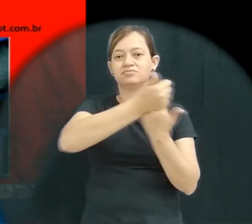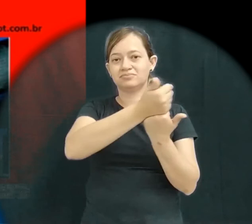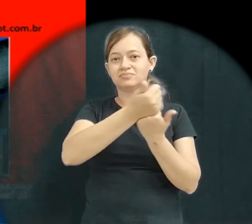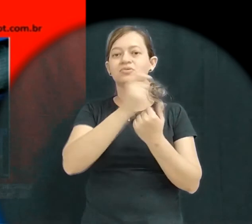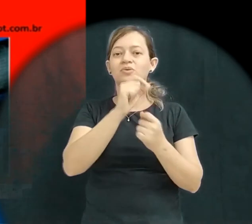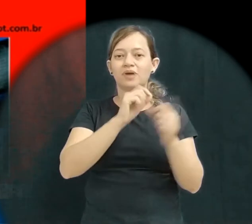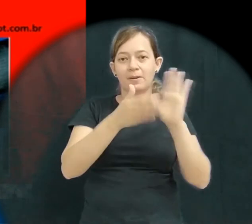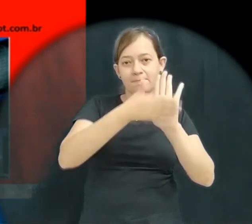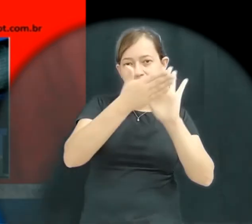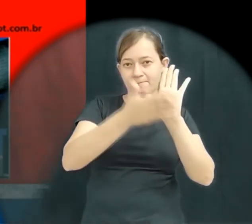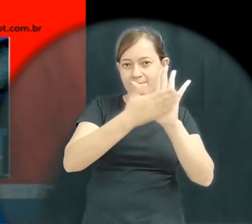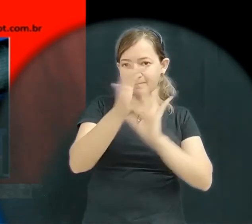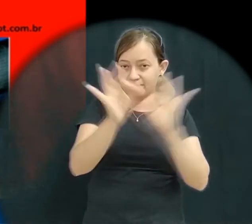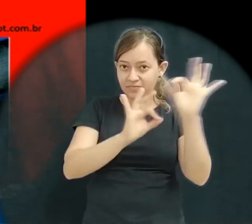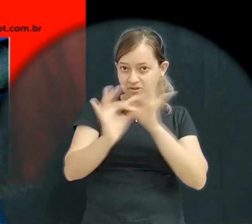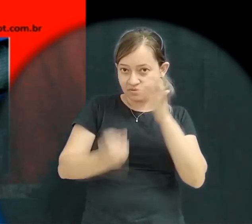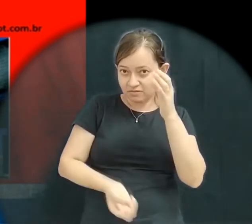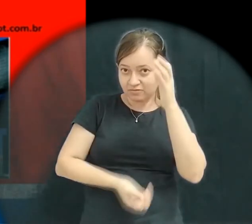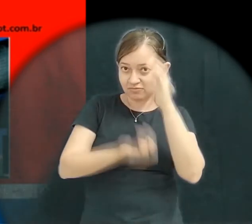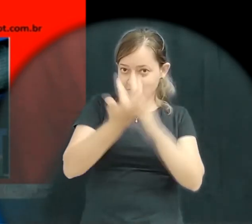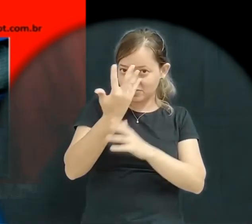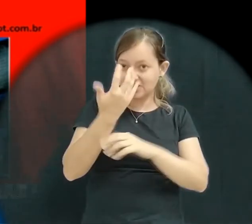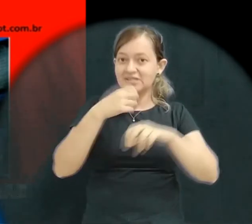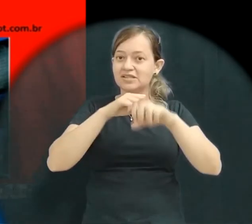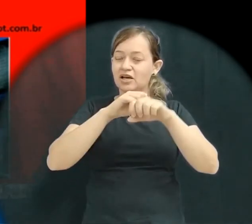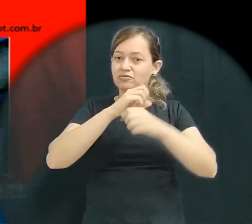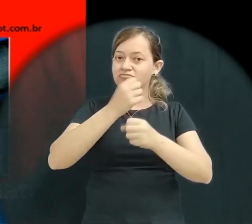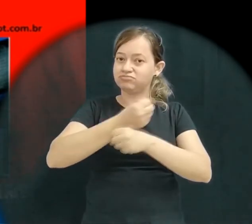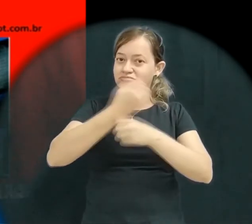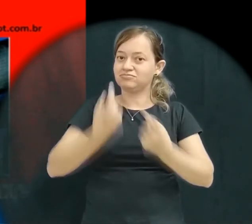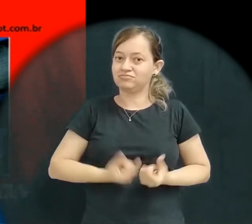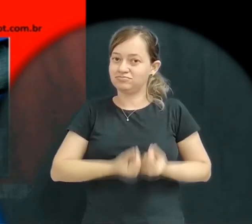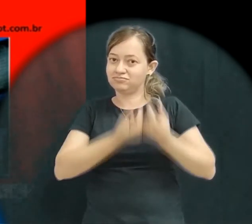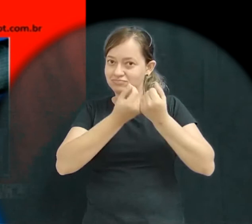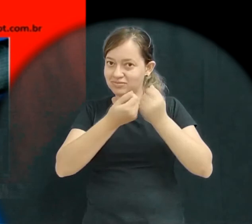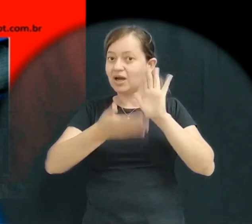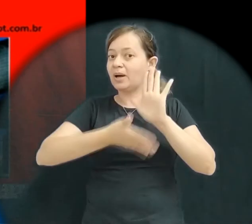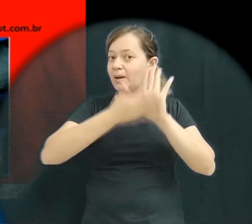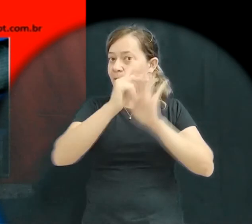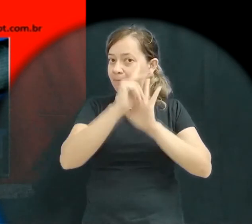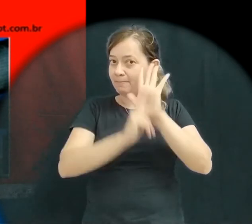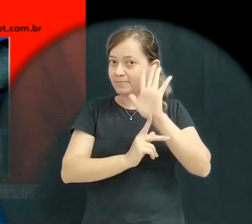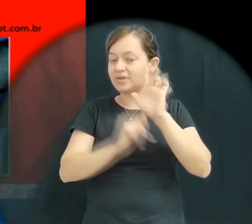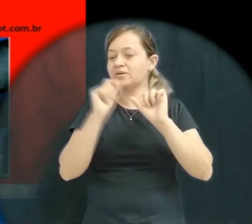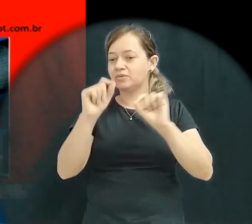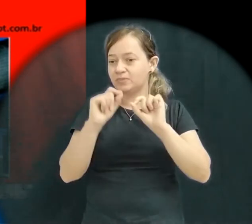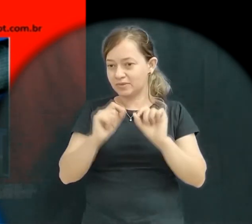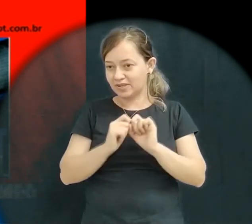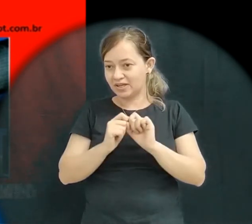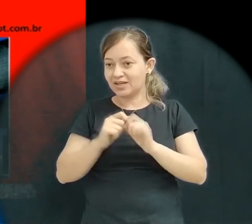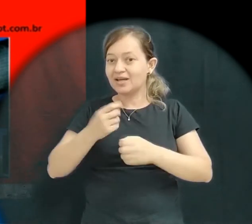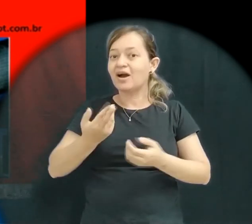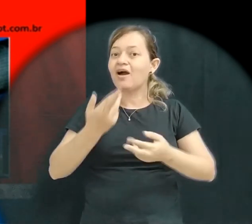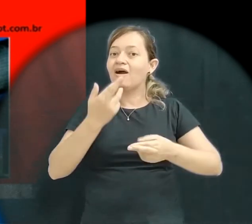implantar planos de reformas para liberdade econômica e reestruturação econômica. O primeiro plano foi a Glasnost, que